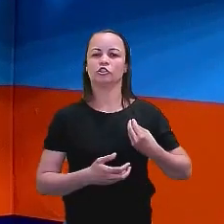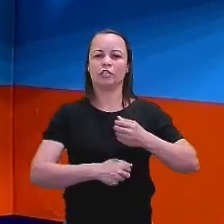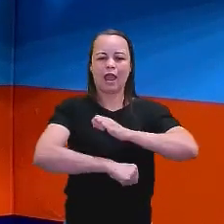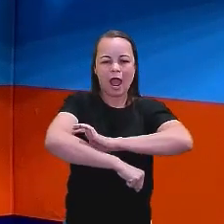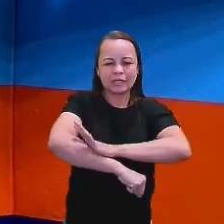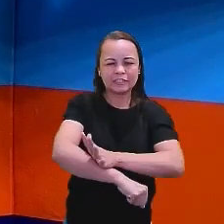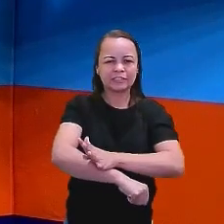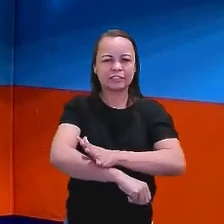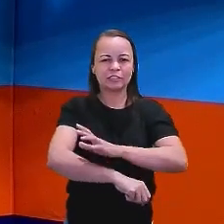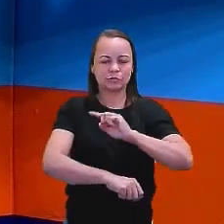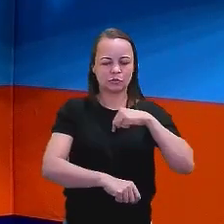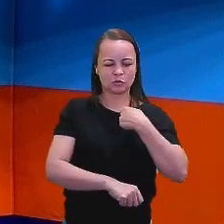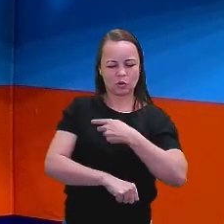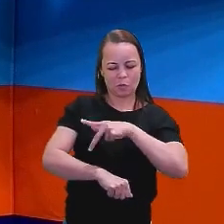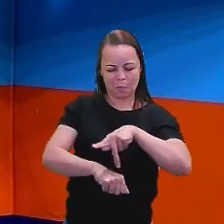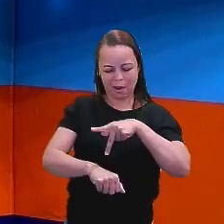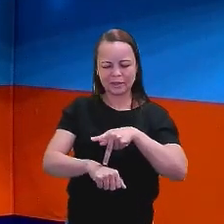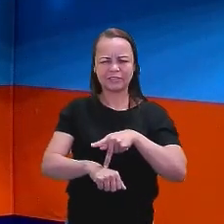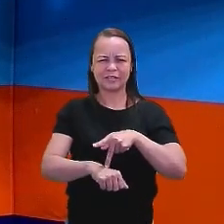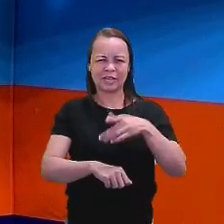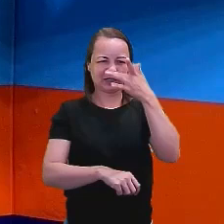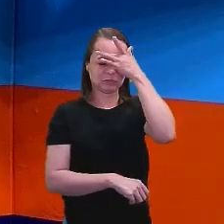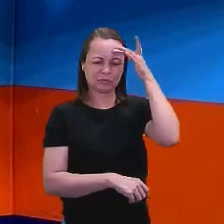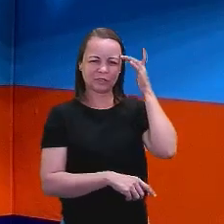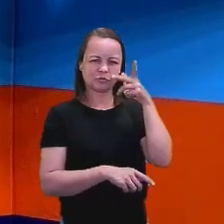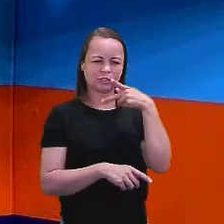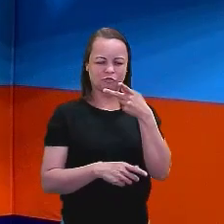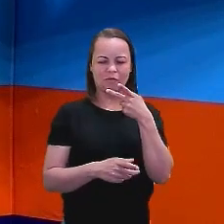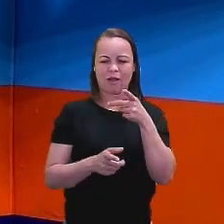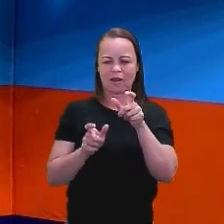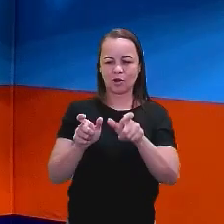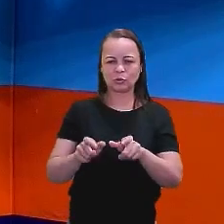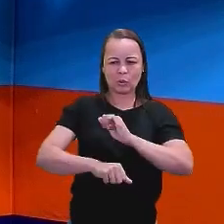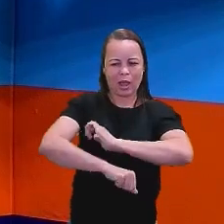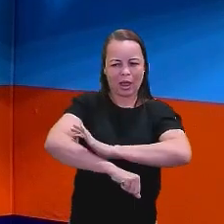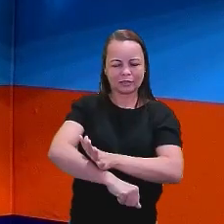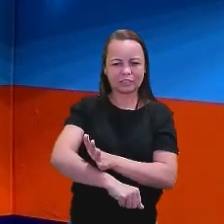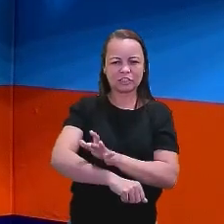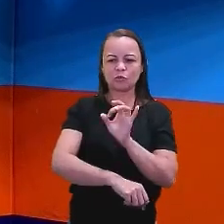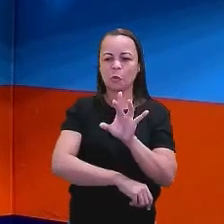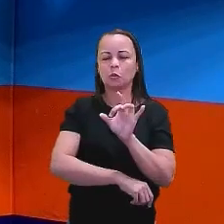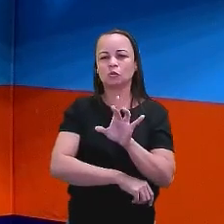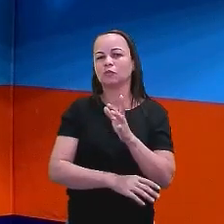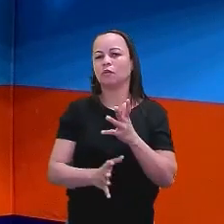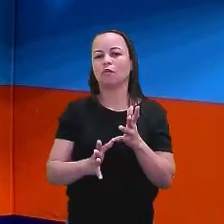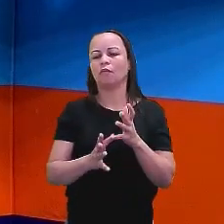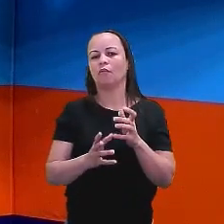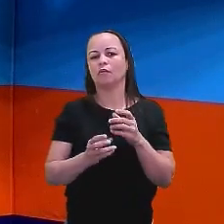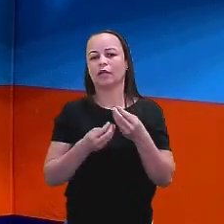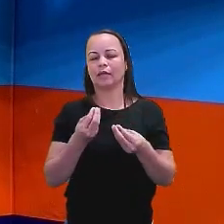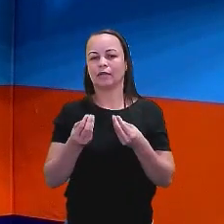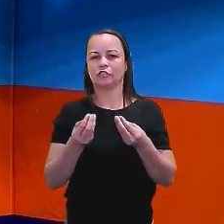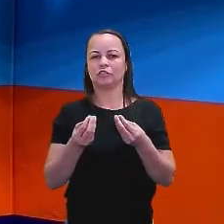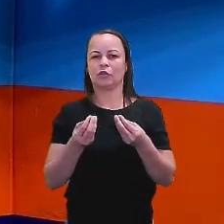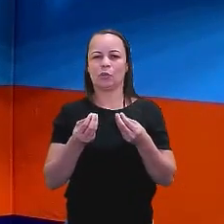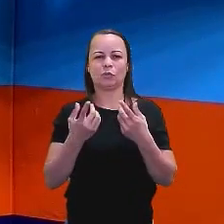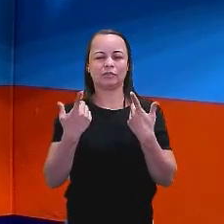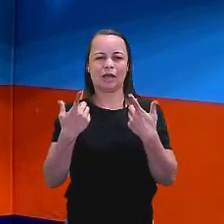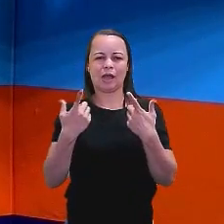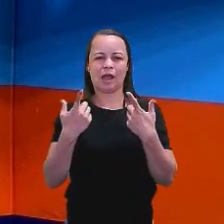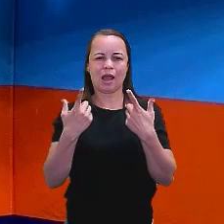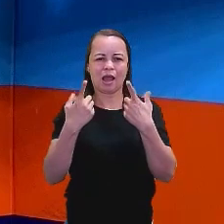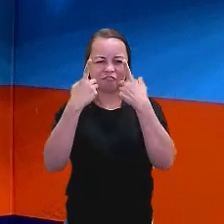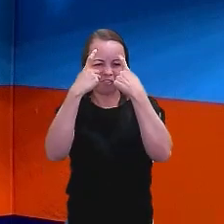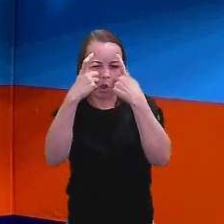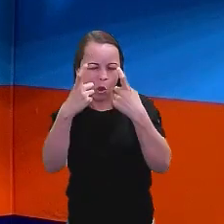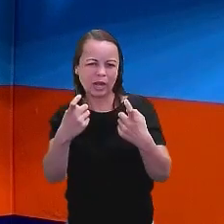as pessoas remetem o racismo apenas à questão da agressão física,